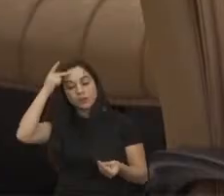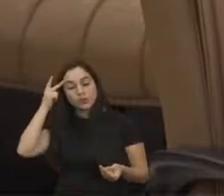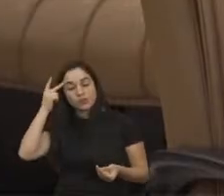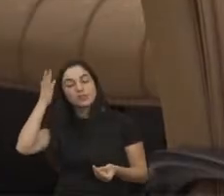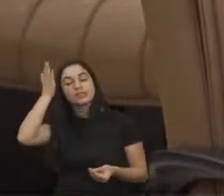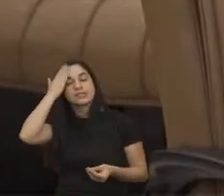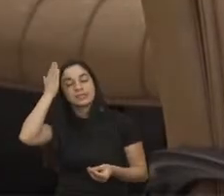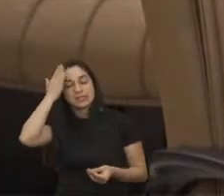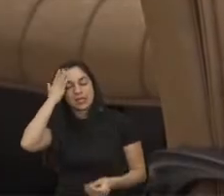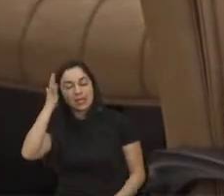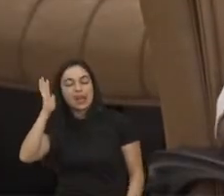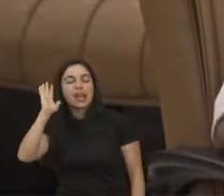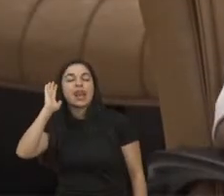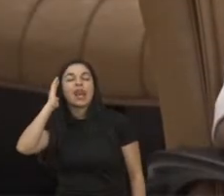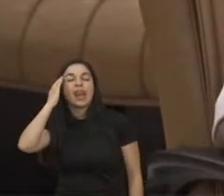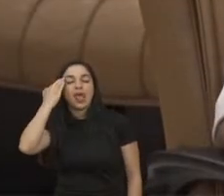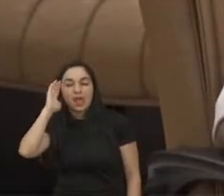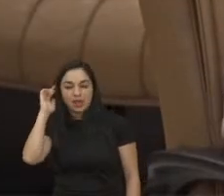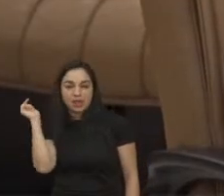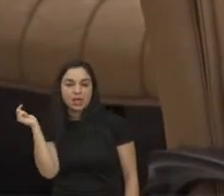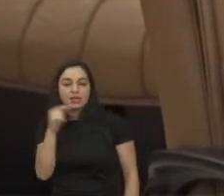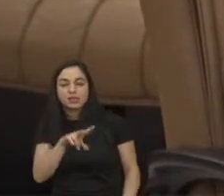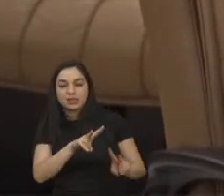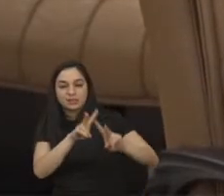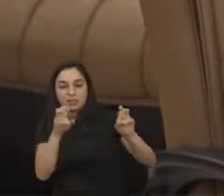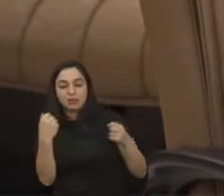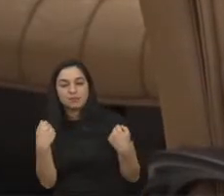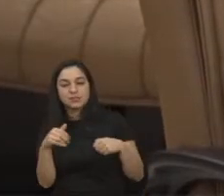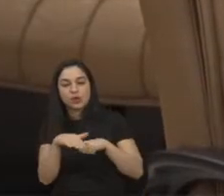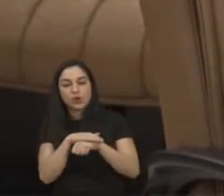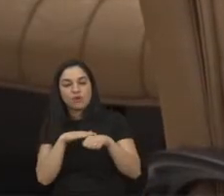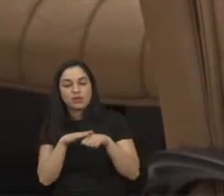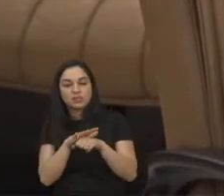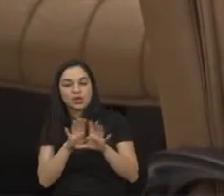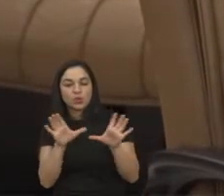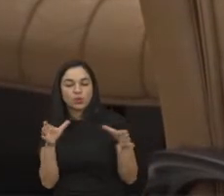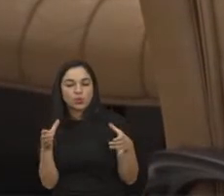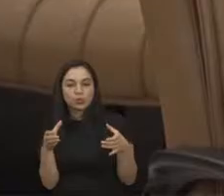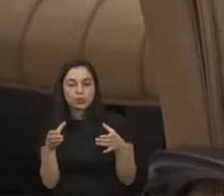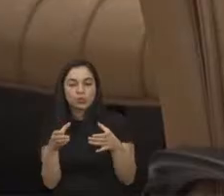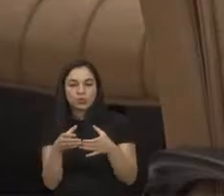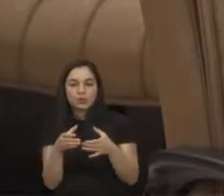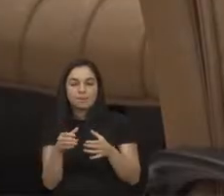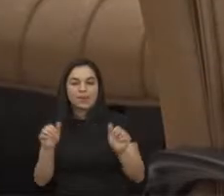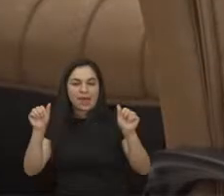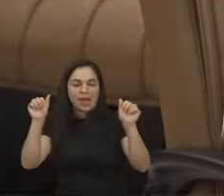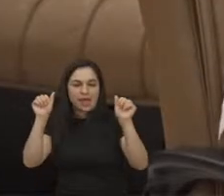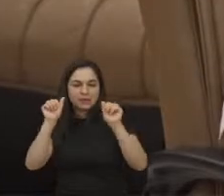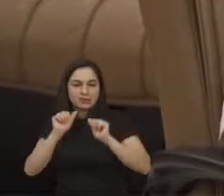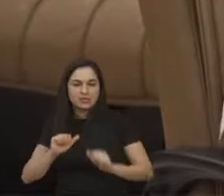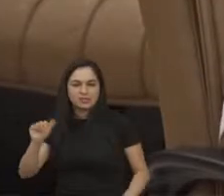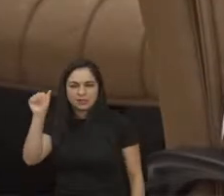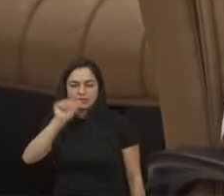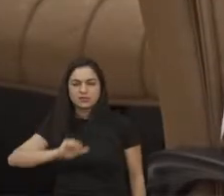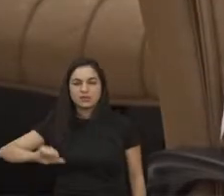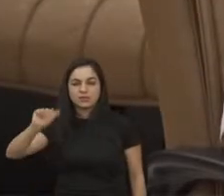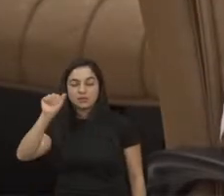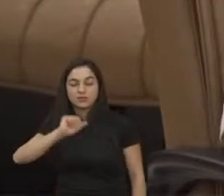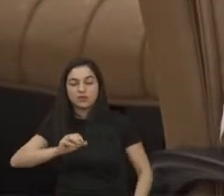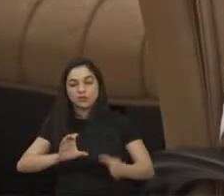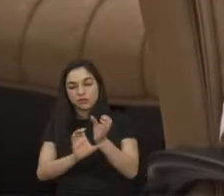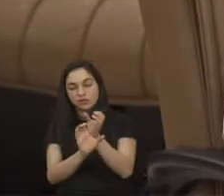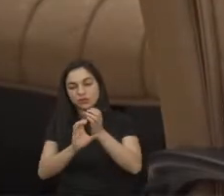precisa conversar com a Associação dos Engenheiros, que inclusive o vice-presidente aqui no Vale do Paraíba, se eu não me engano, é o secretário de